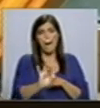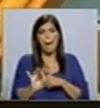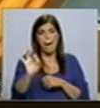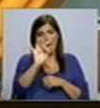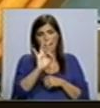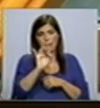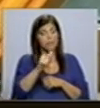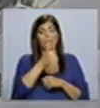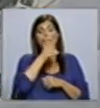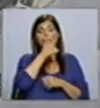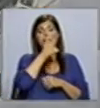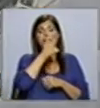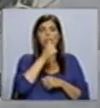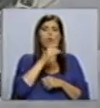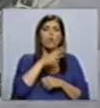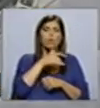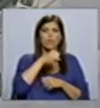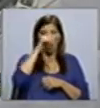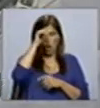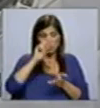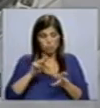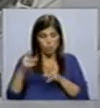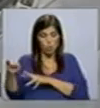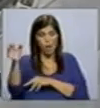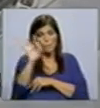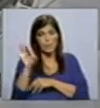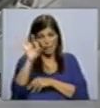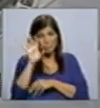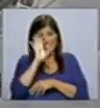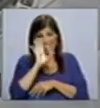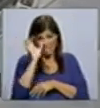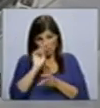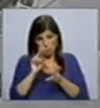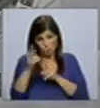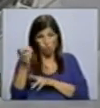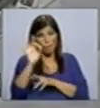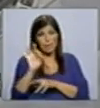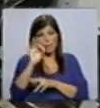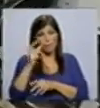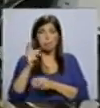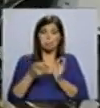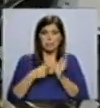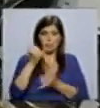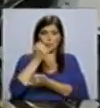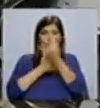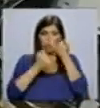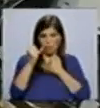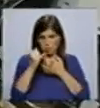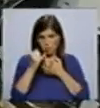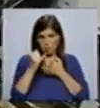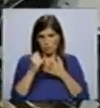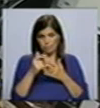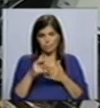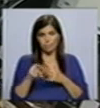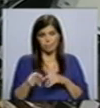magenta, aliás, para aquele amarelo, e quando passa para amarelo, a indicação tem que ser mudado. E é um filtro de ar que também, por exigência da